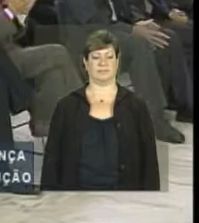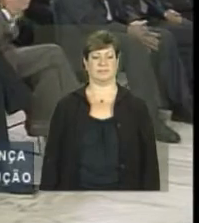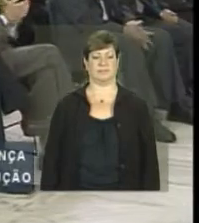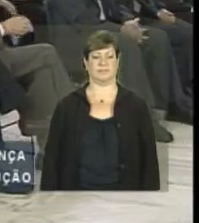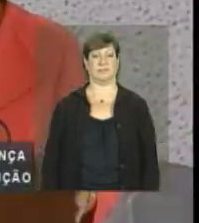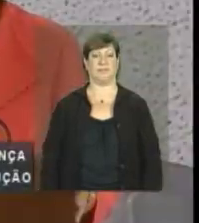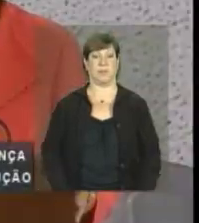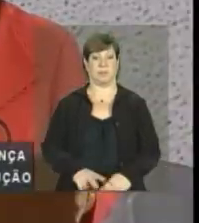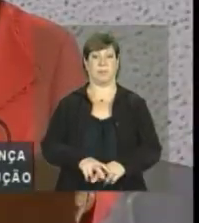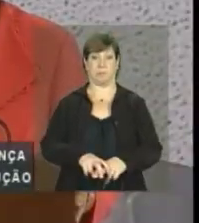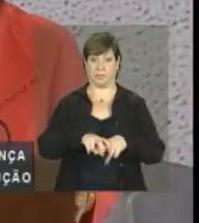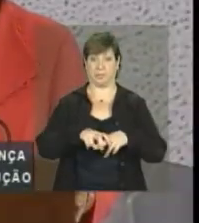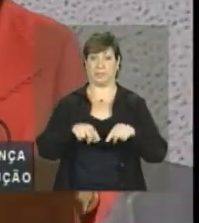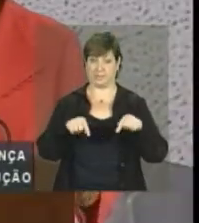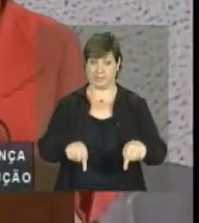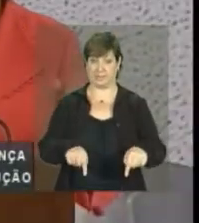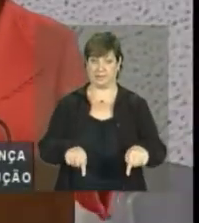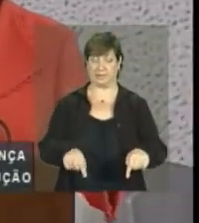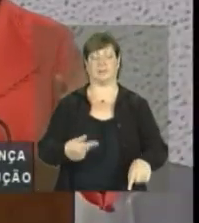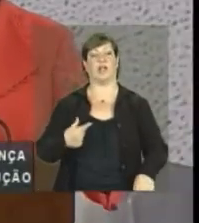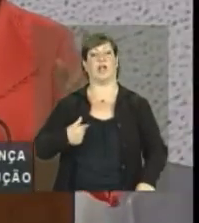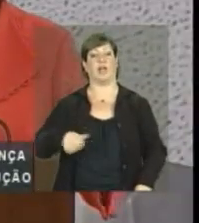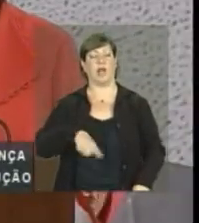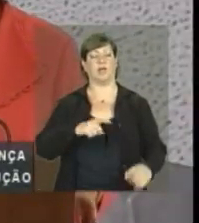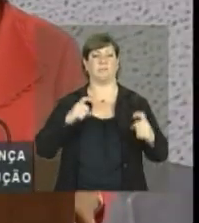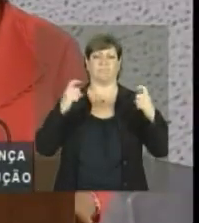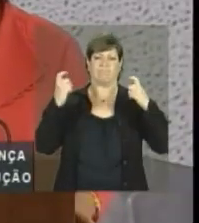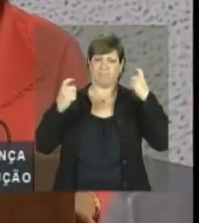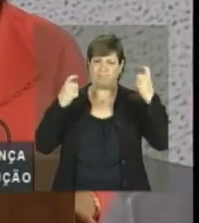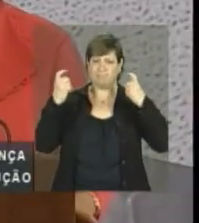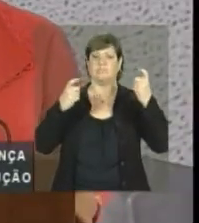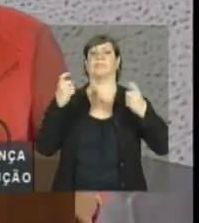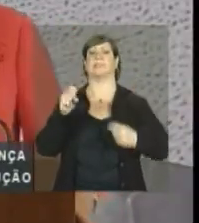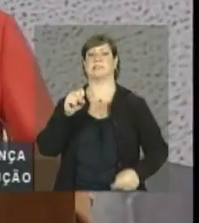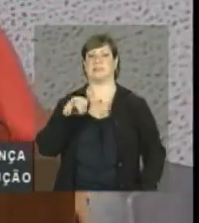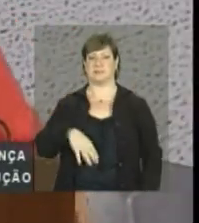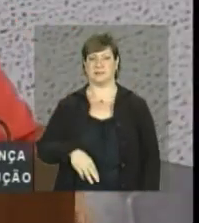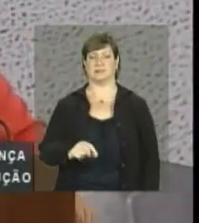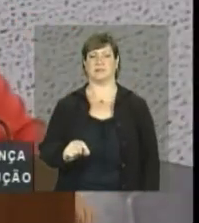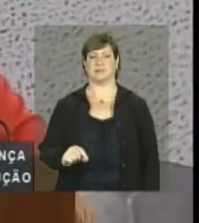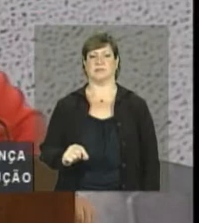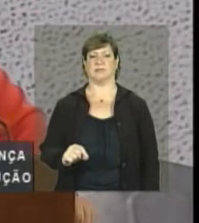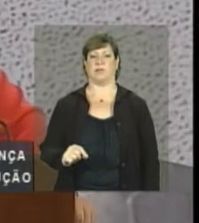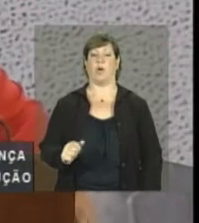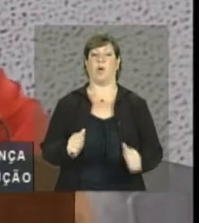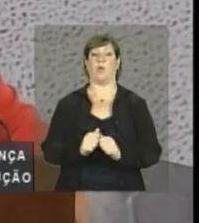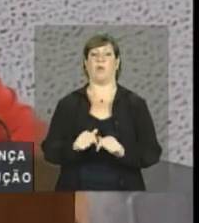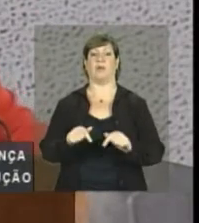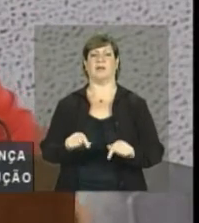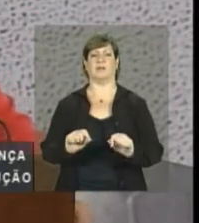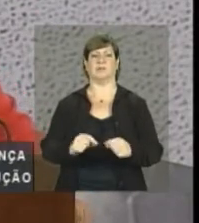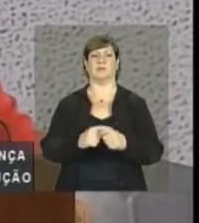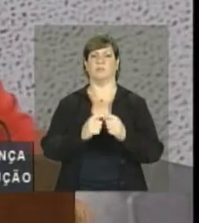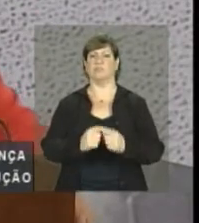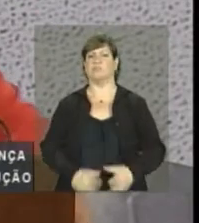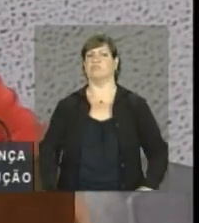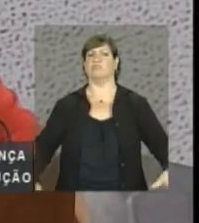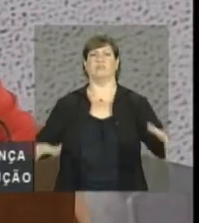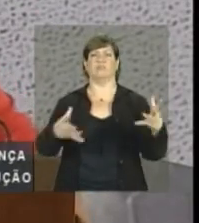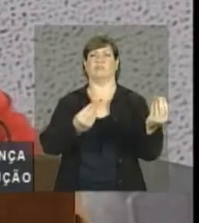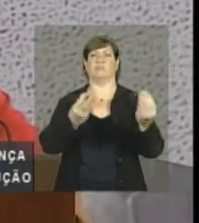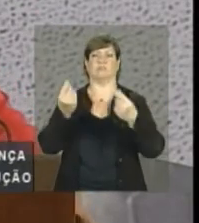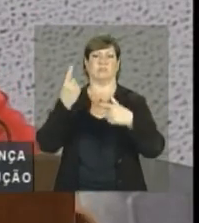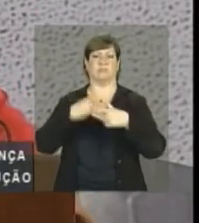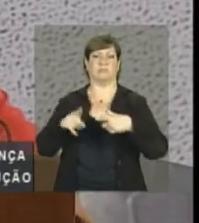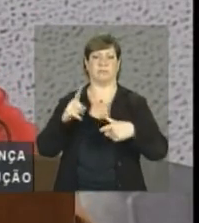É por isso que nós nos preocupamos sim com esse tsunami monetário que